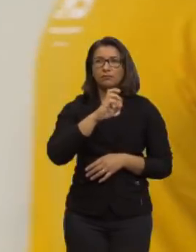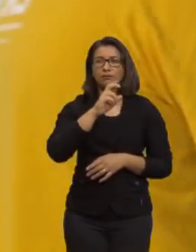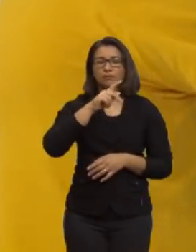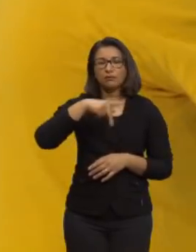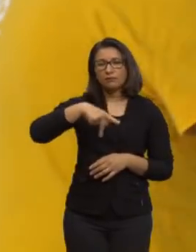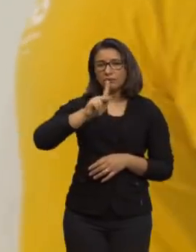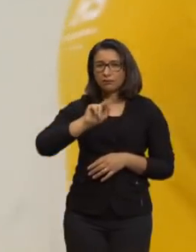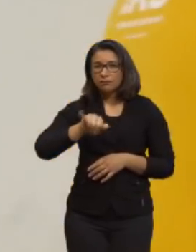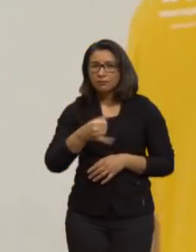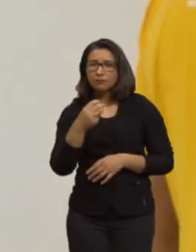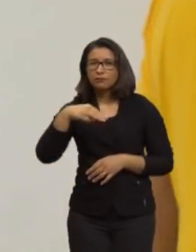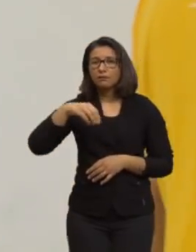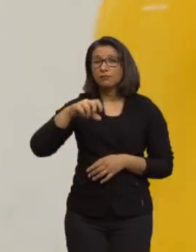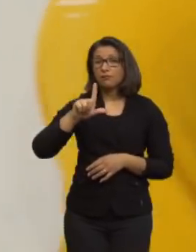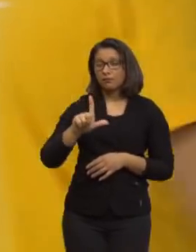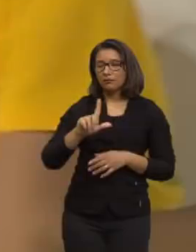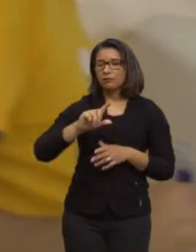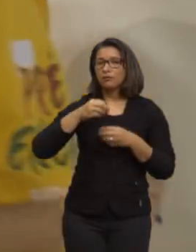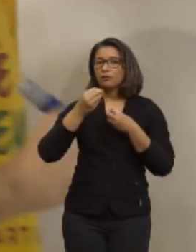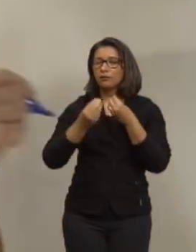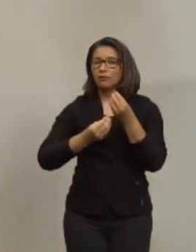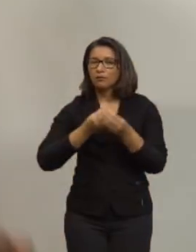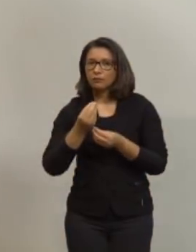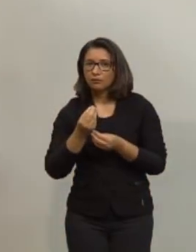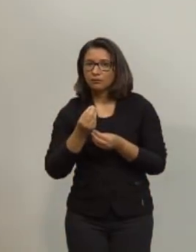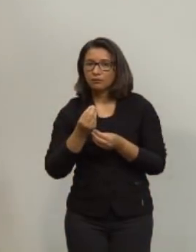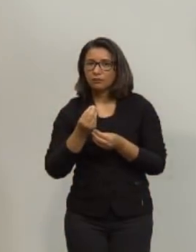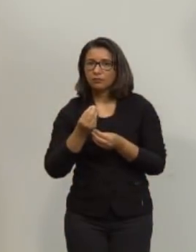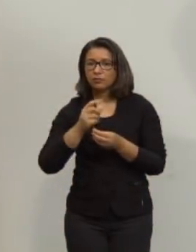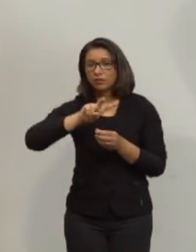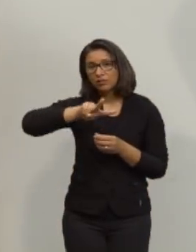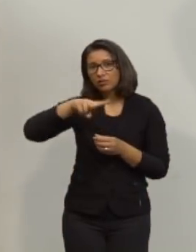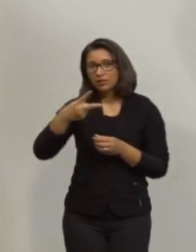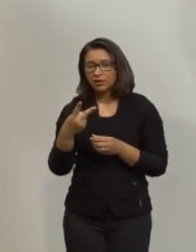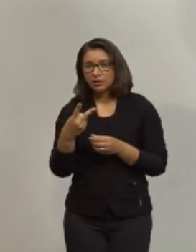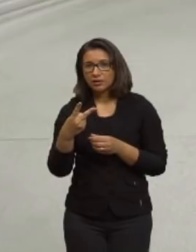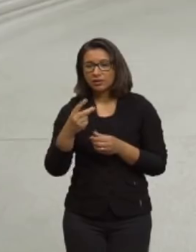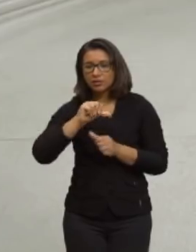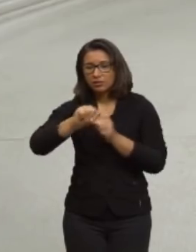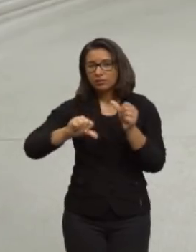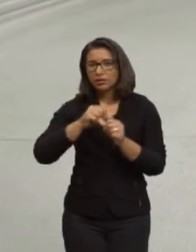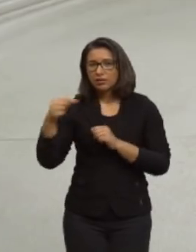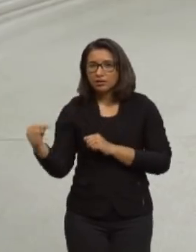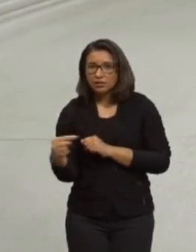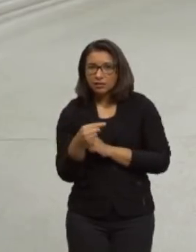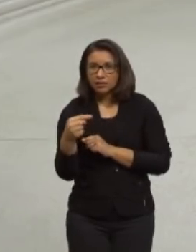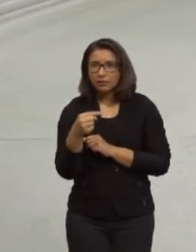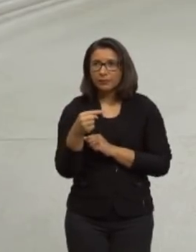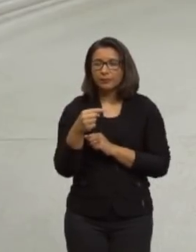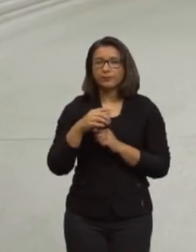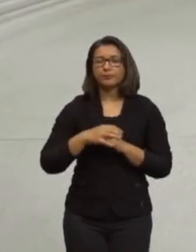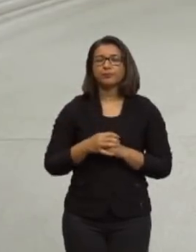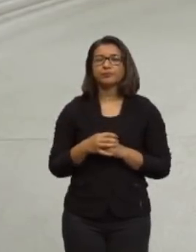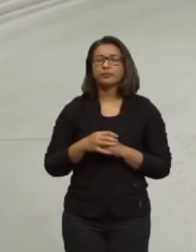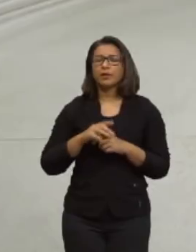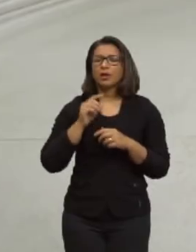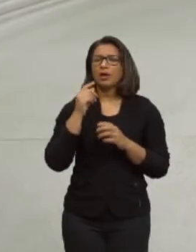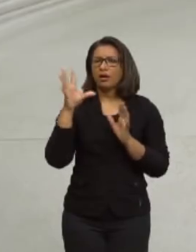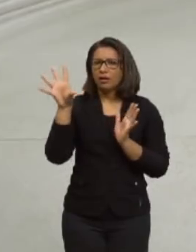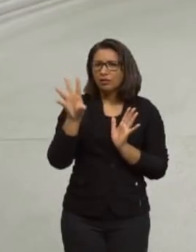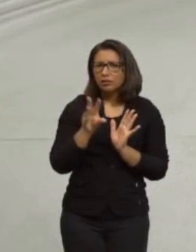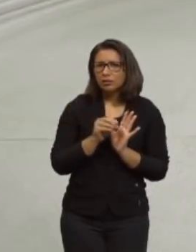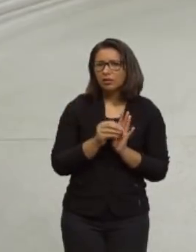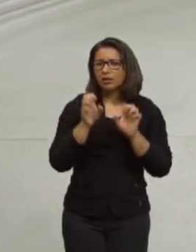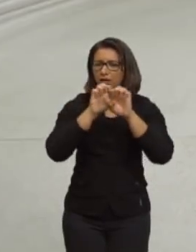negativo como eu investir positivo preste bem atenção nisso agora o que que eu quero ó eu vou